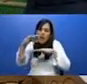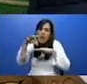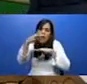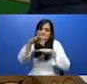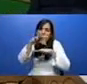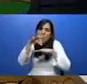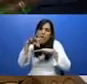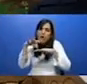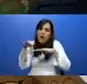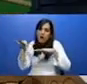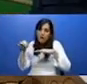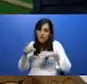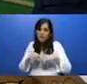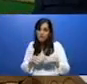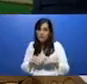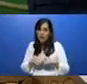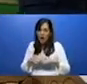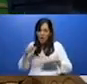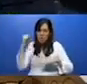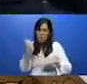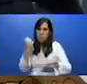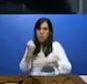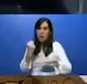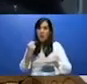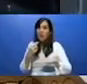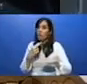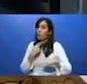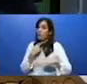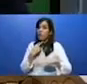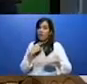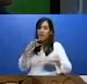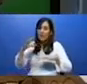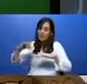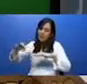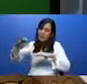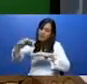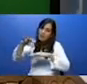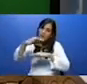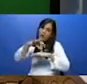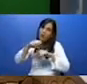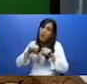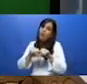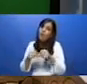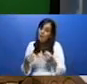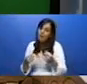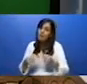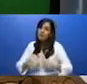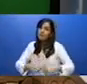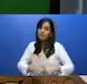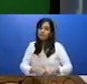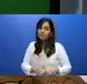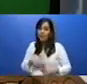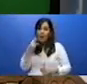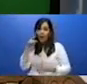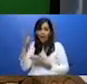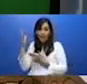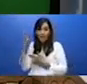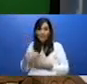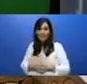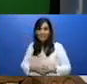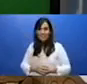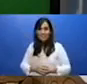crianças? Para não danificar o fóssil. E aqui, olha só, eles estão fazendo uma escavação em um